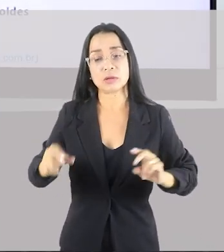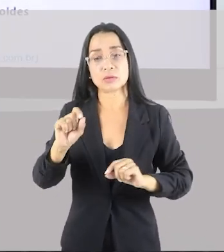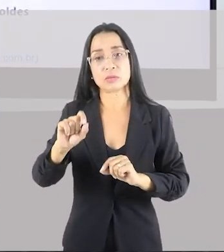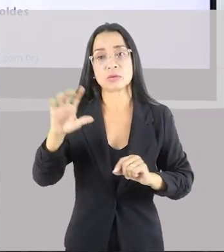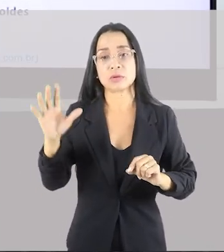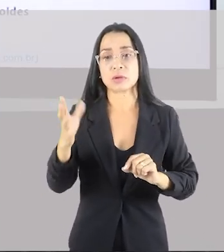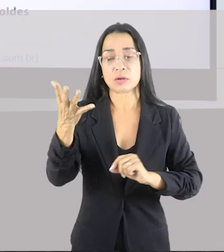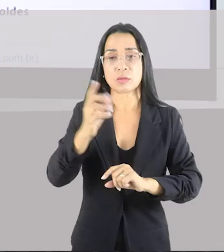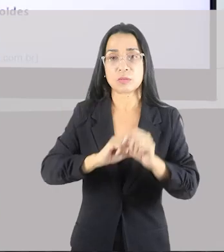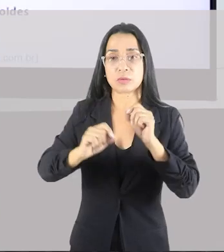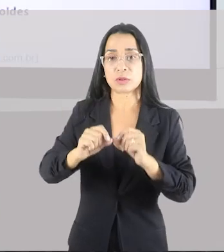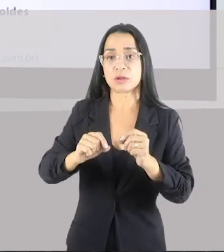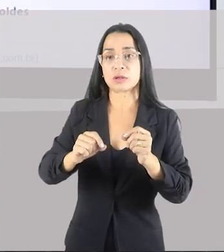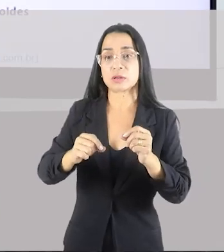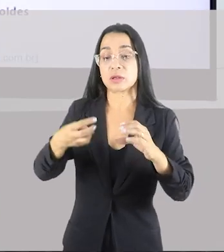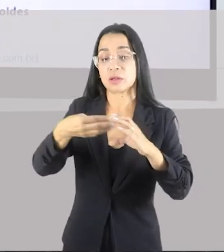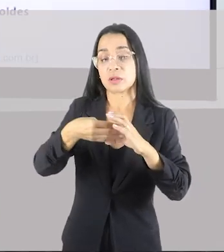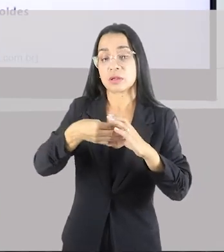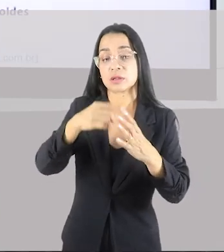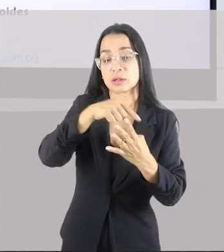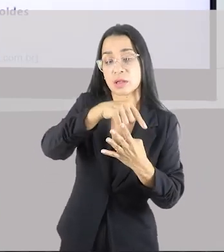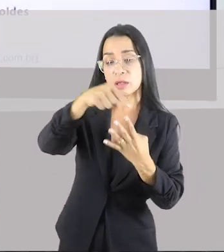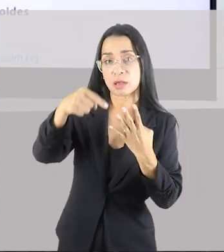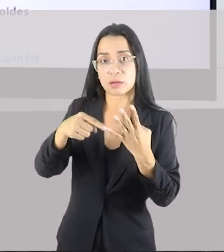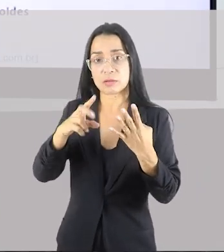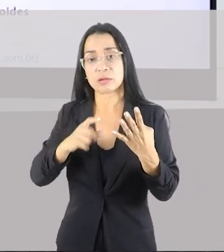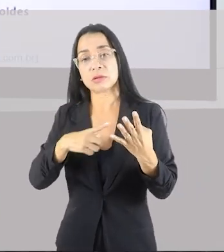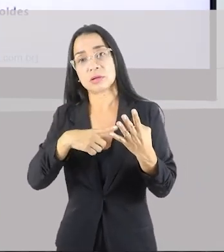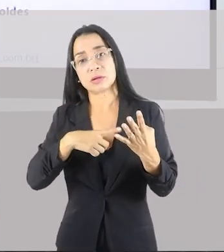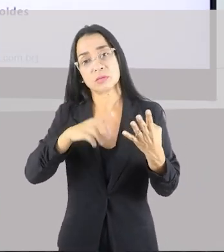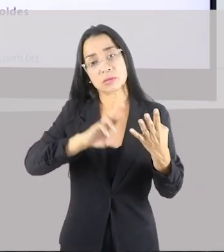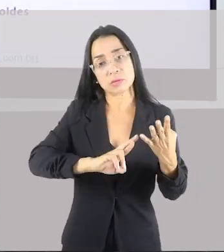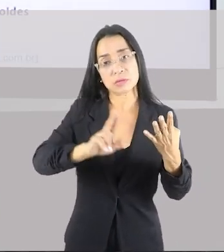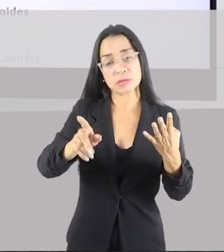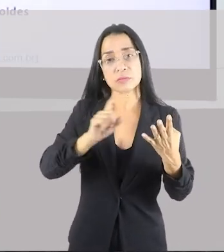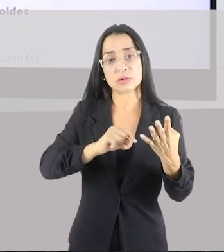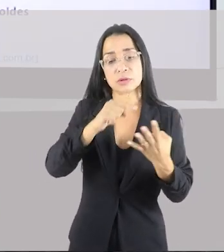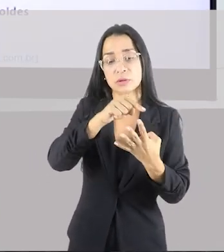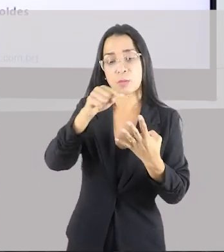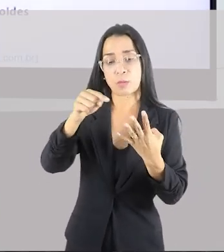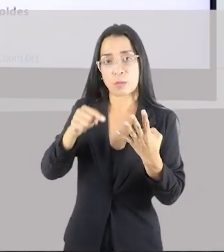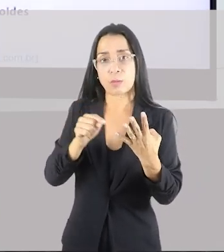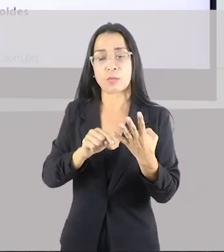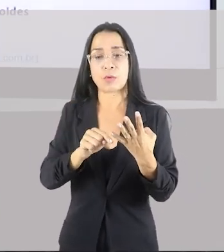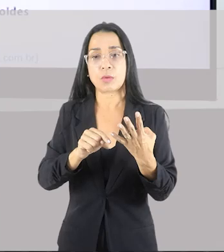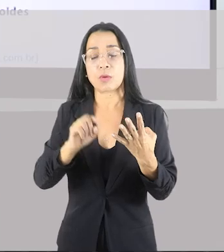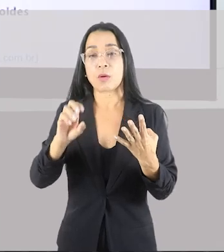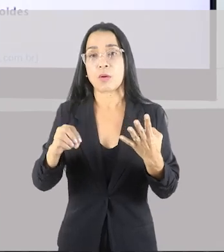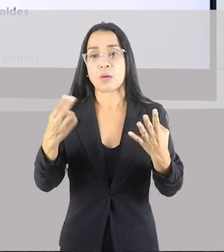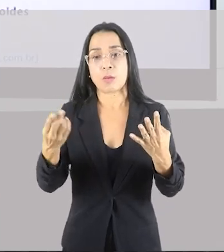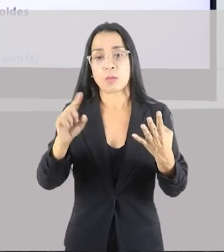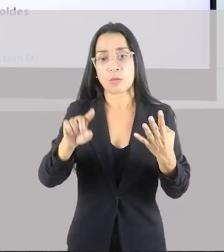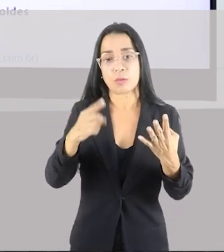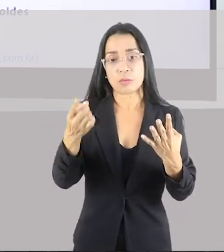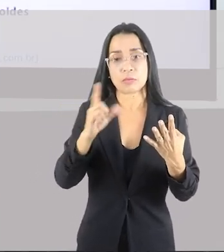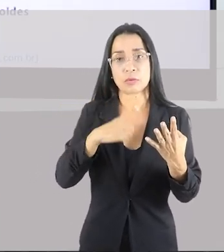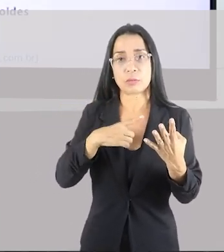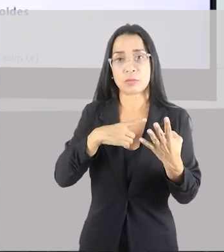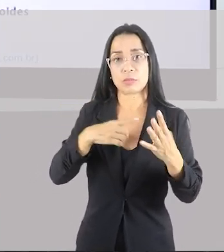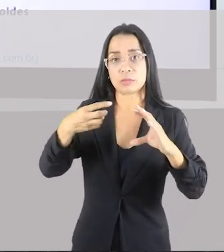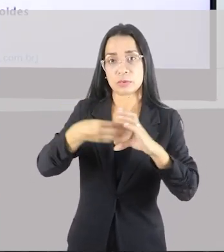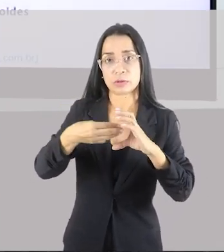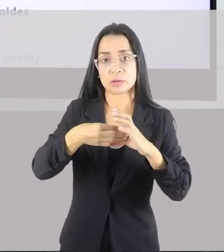células geradas tenham aí uma diferenciação entre si. Ou seja, depois que essa